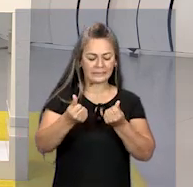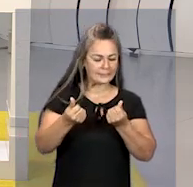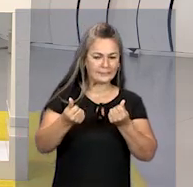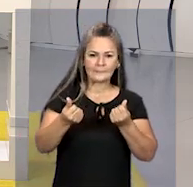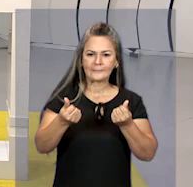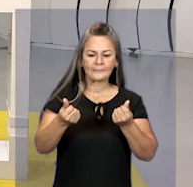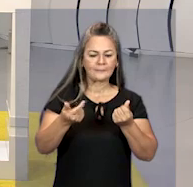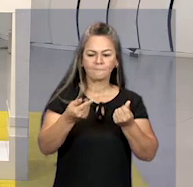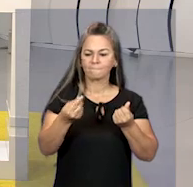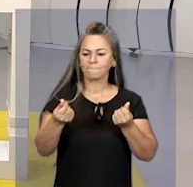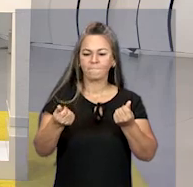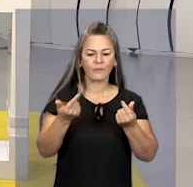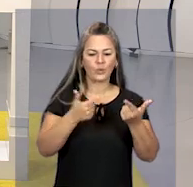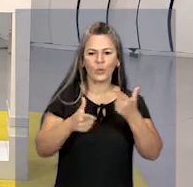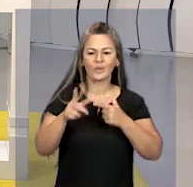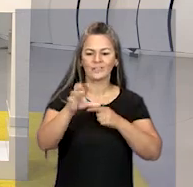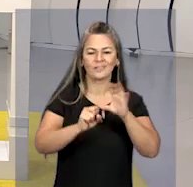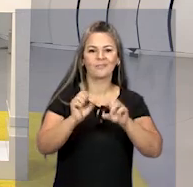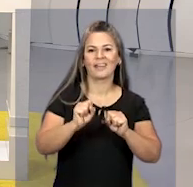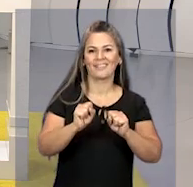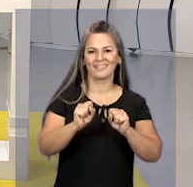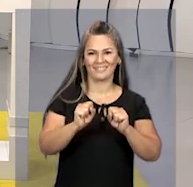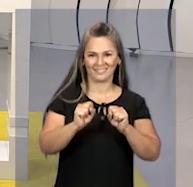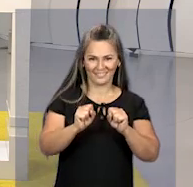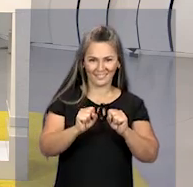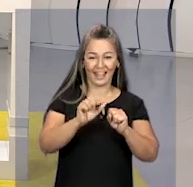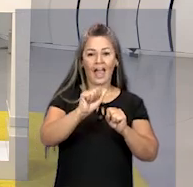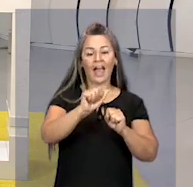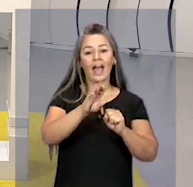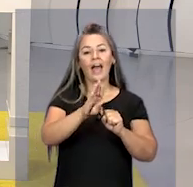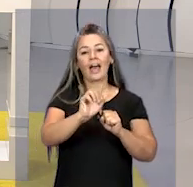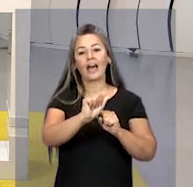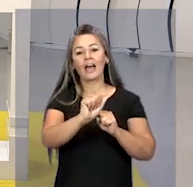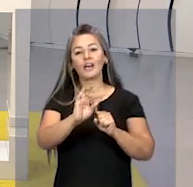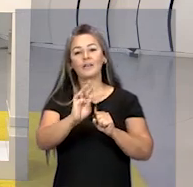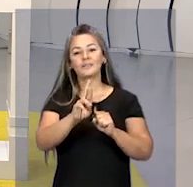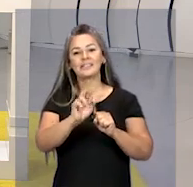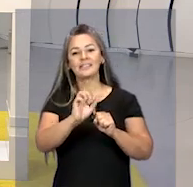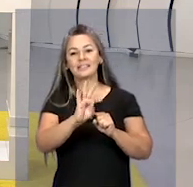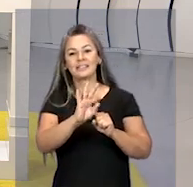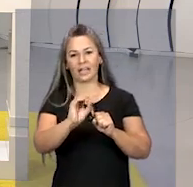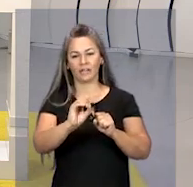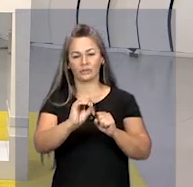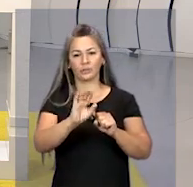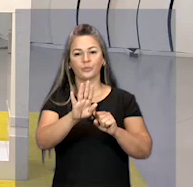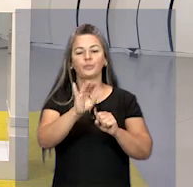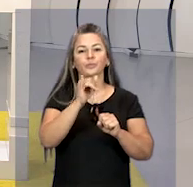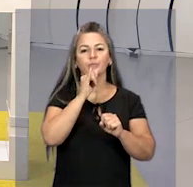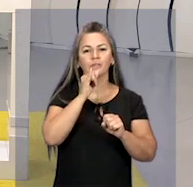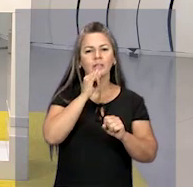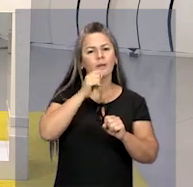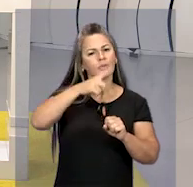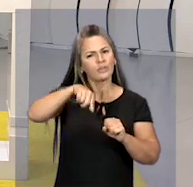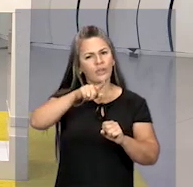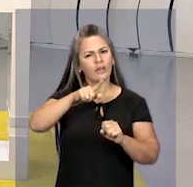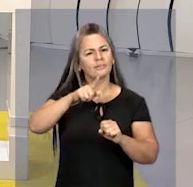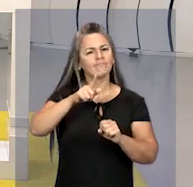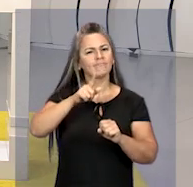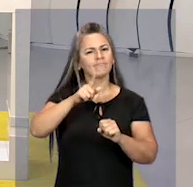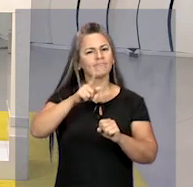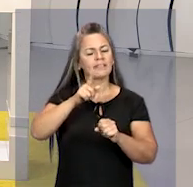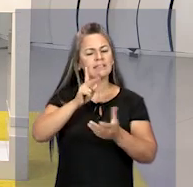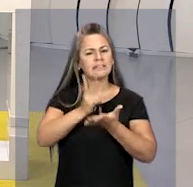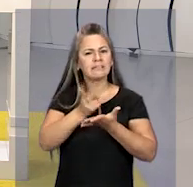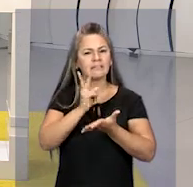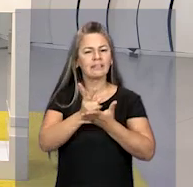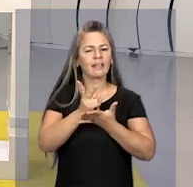não temos domínio. Em todo tempo, nós tentamos caminhar por lugares que dominamos, por coisas